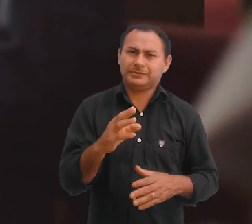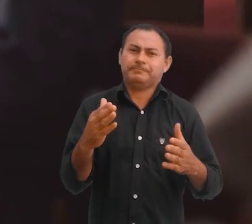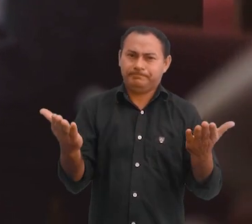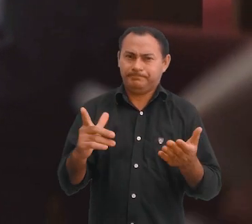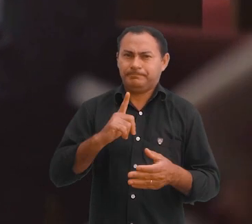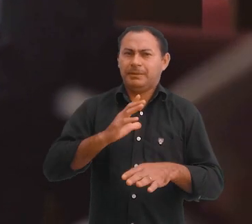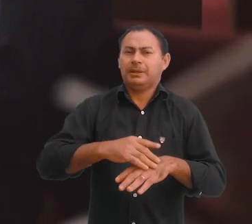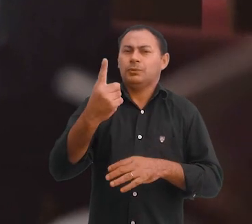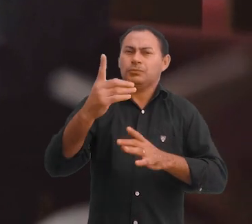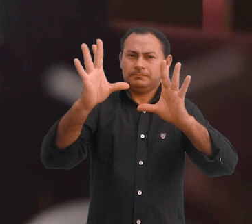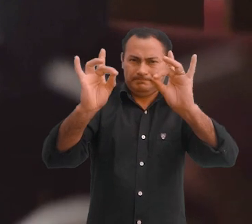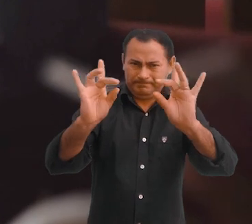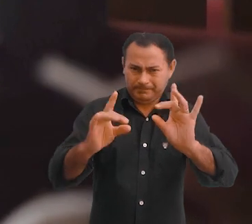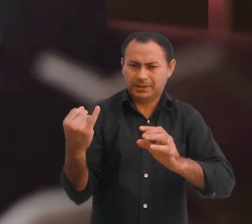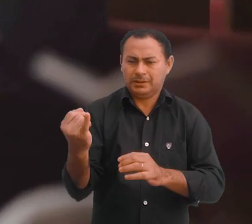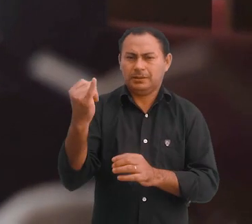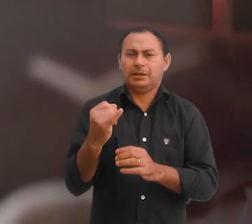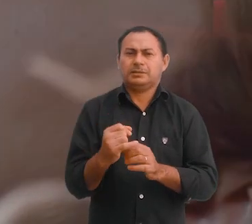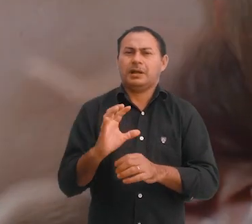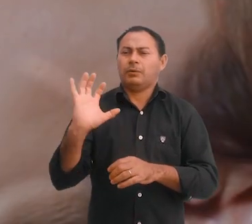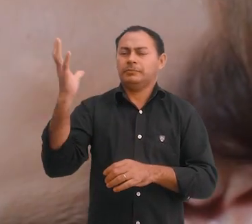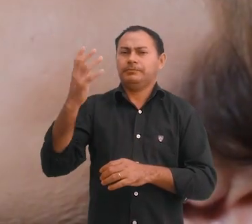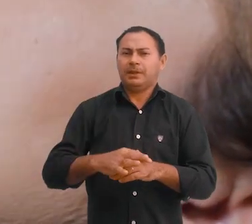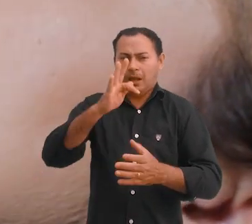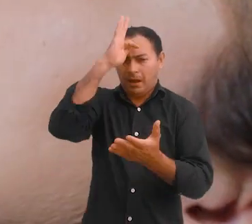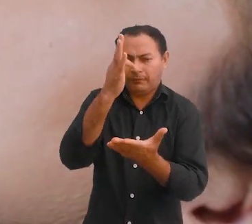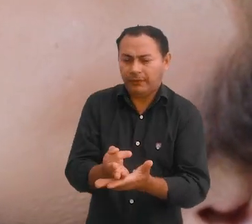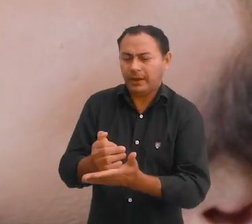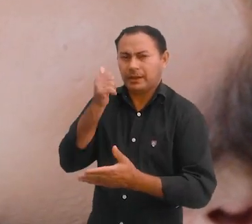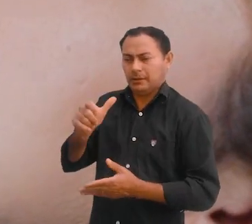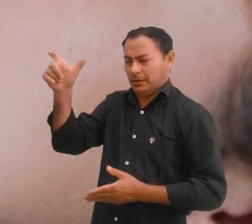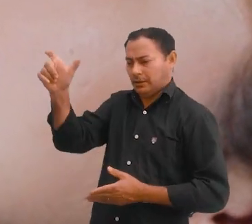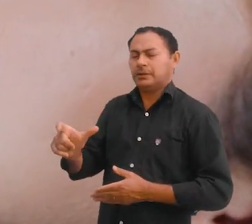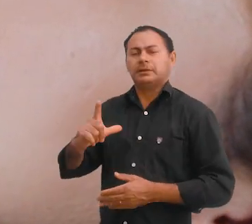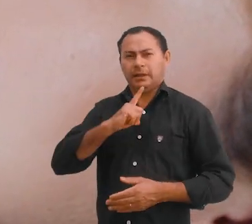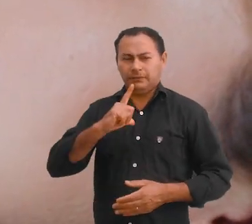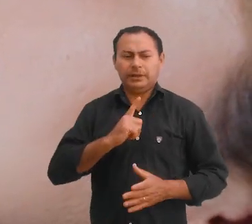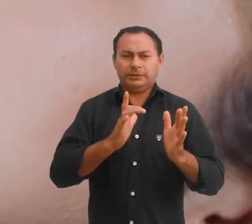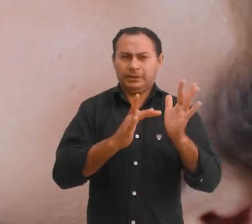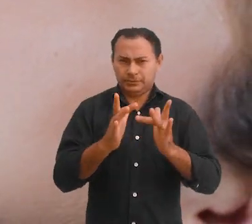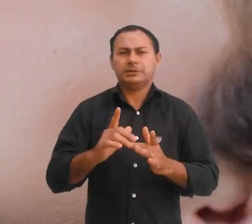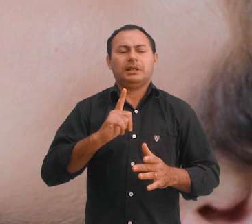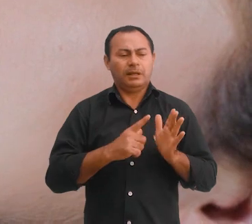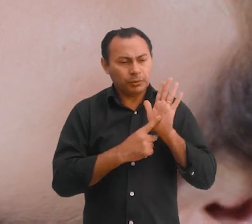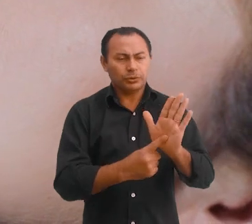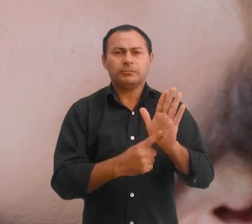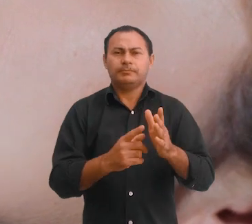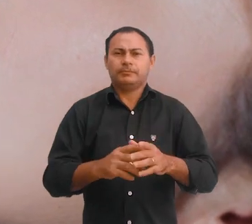saber. Existe mais um detalhe muito importante nesse episódio. A fé que a mulher demonstrou